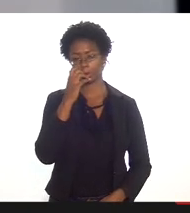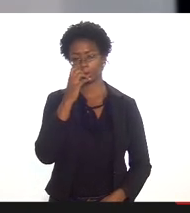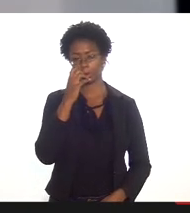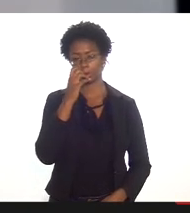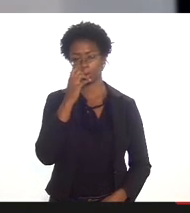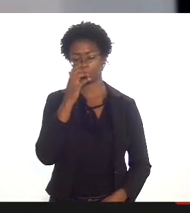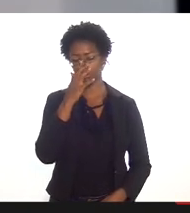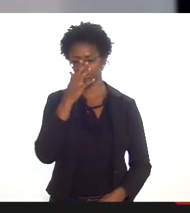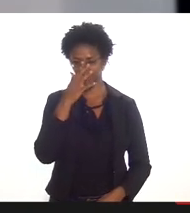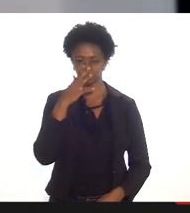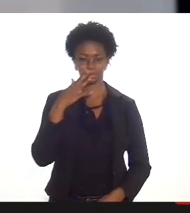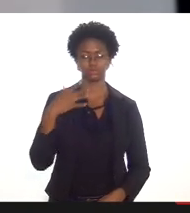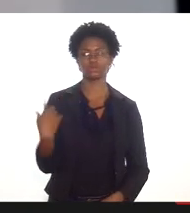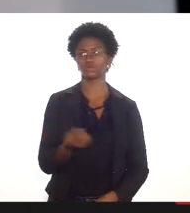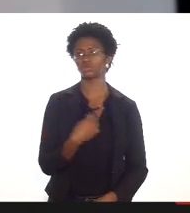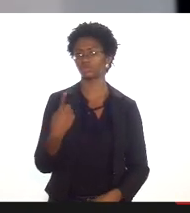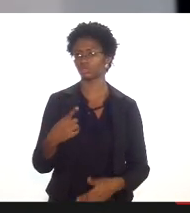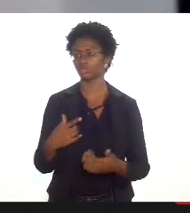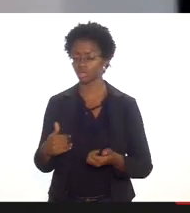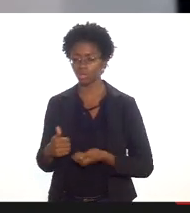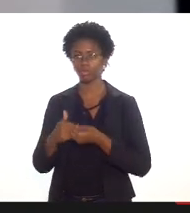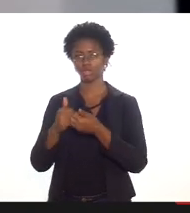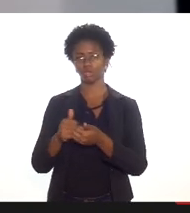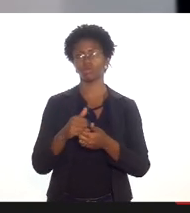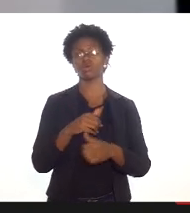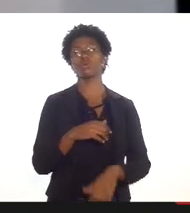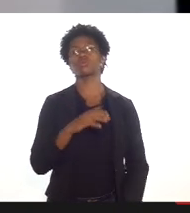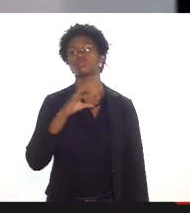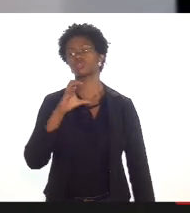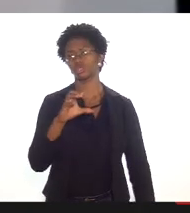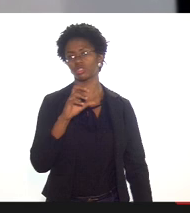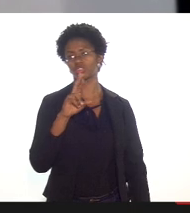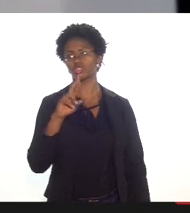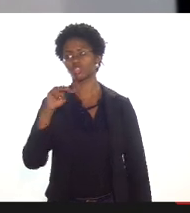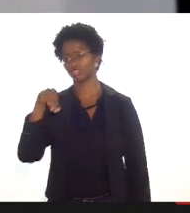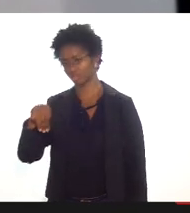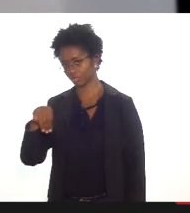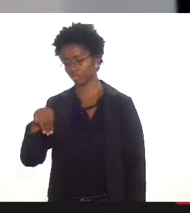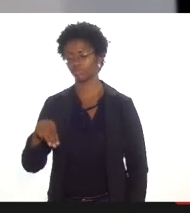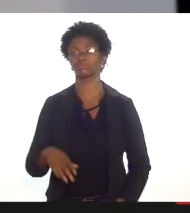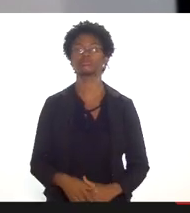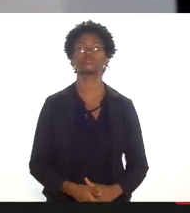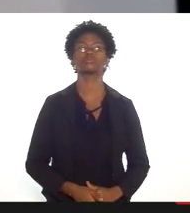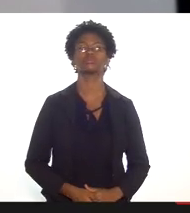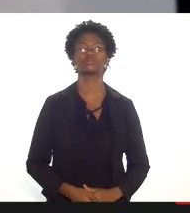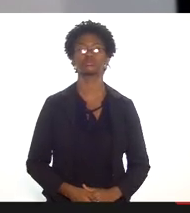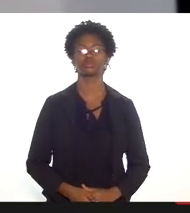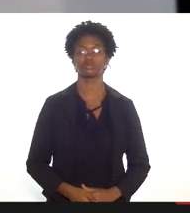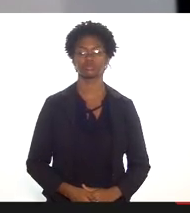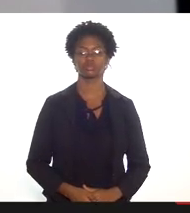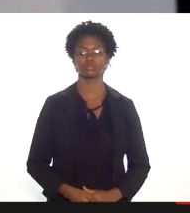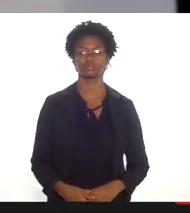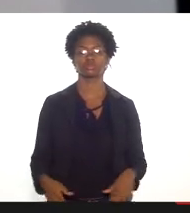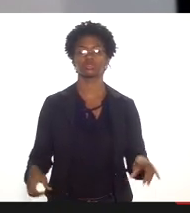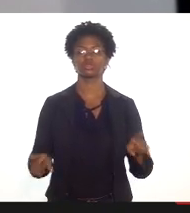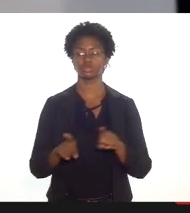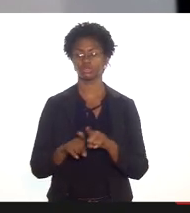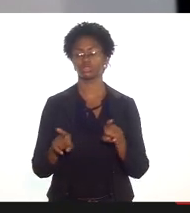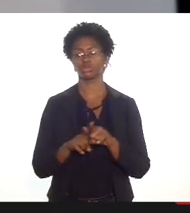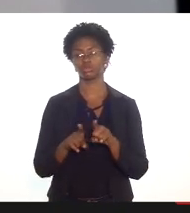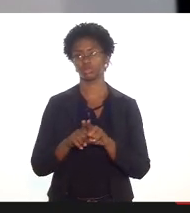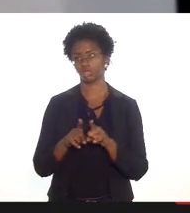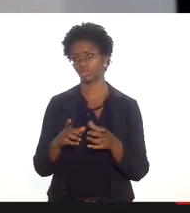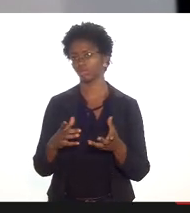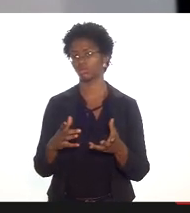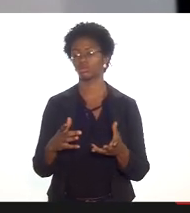acompanhados, em geral, do Conselho Regional de Medicina. Vejo aqui o vereador Paulo Pinheiro também. Todos acompanhados do Conselho Regional